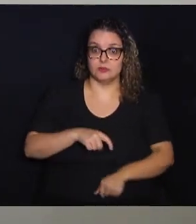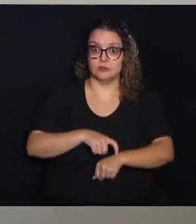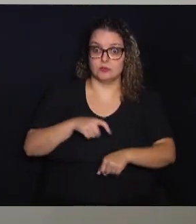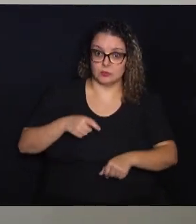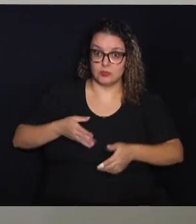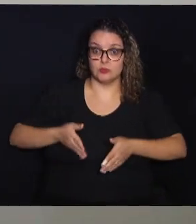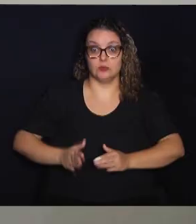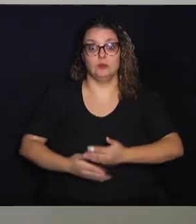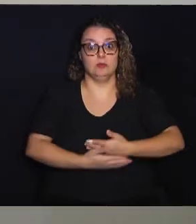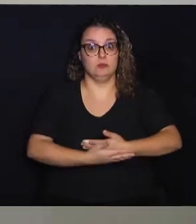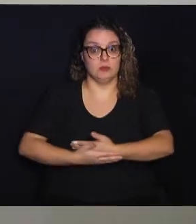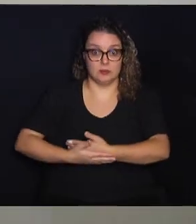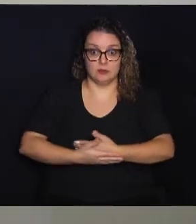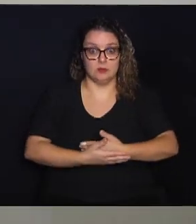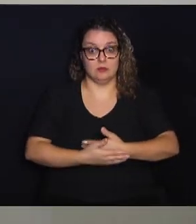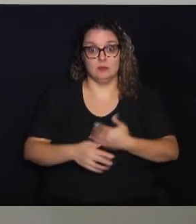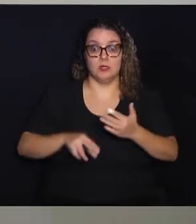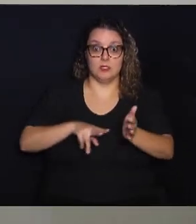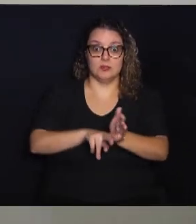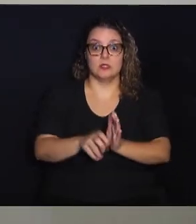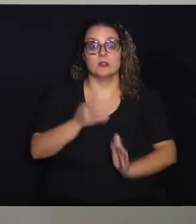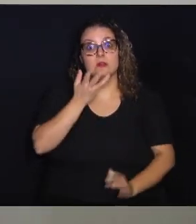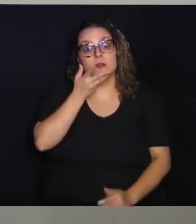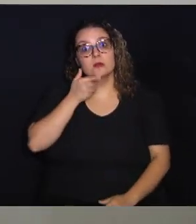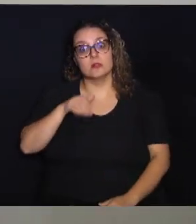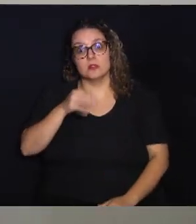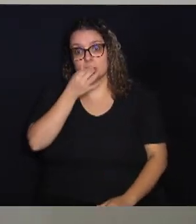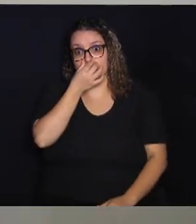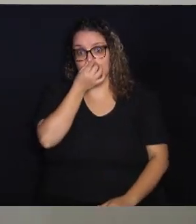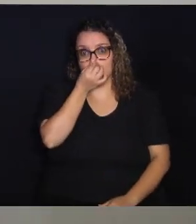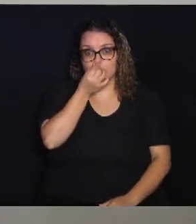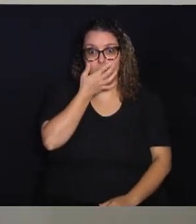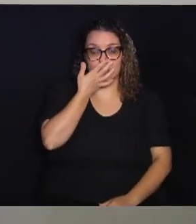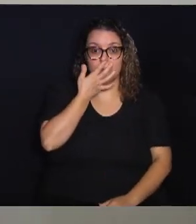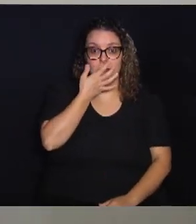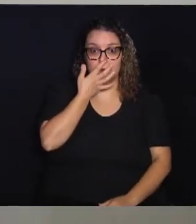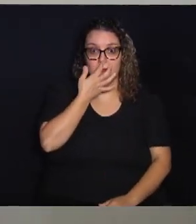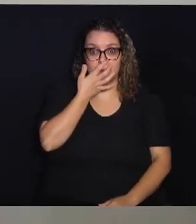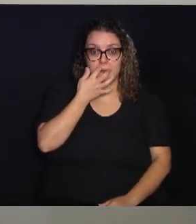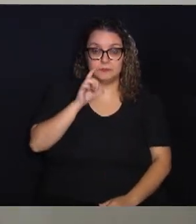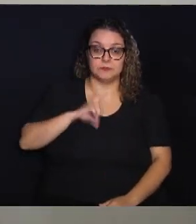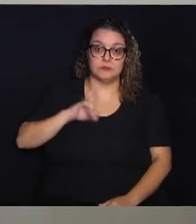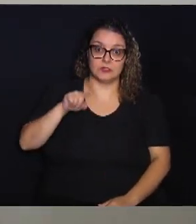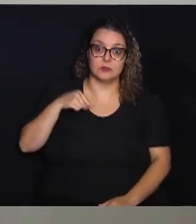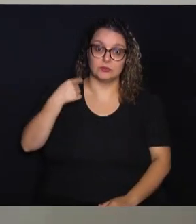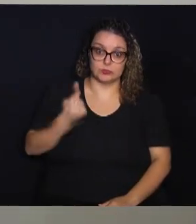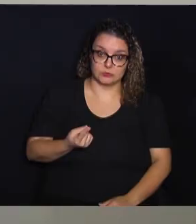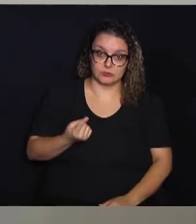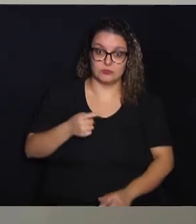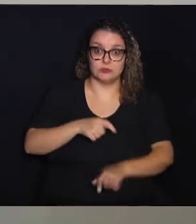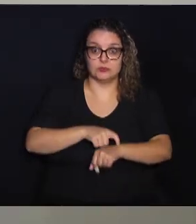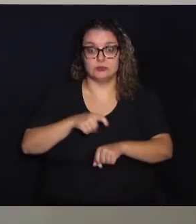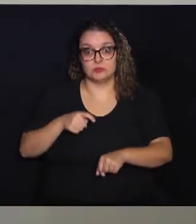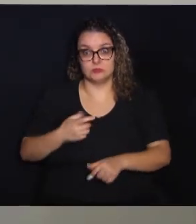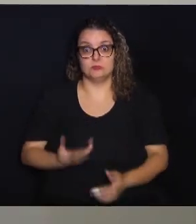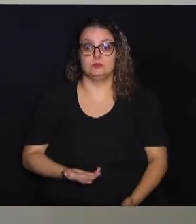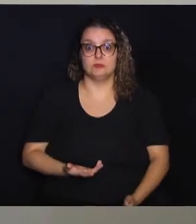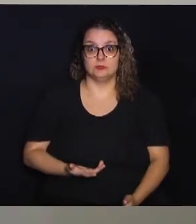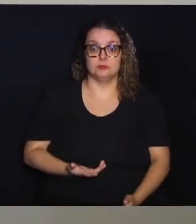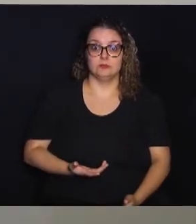do nascimento, para diagnóstico da criança. Aí existem outras situações em